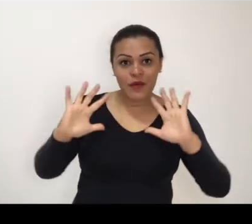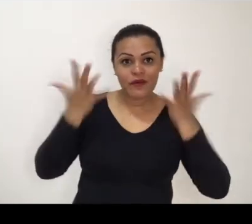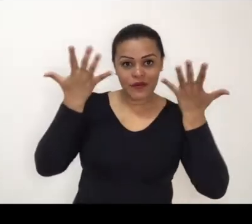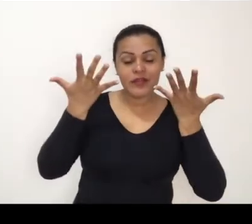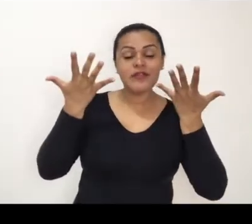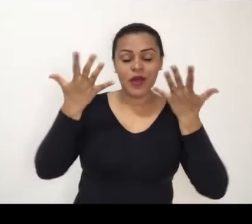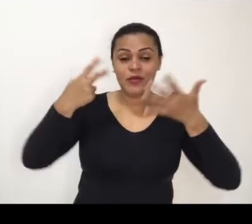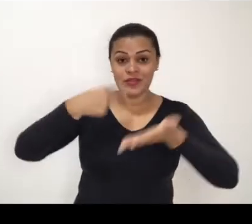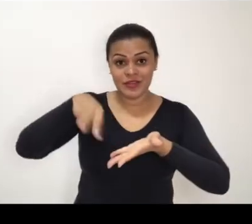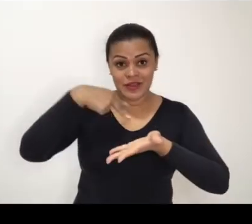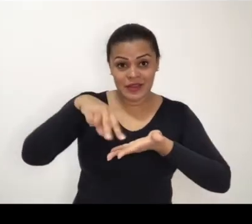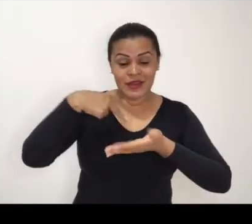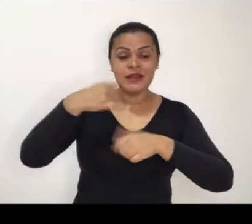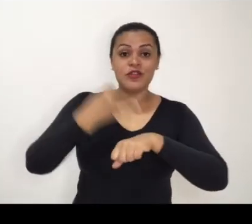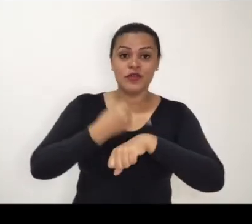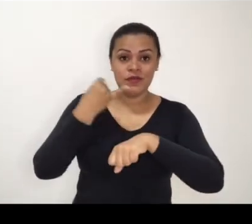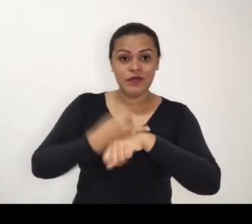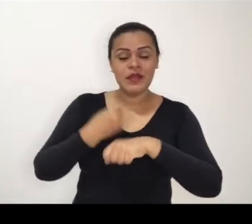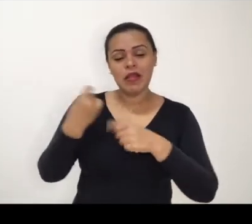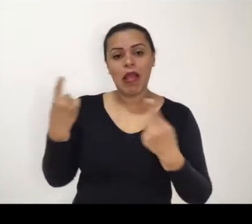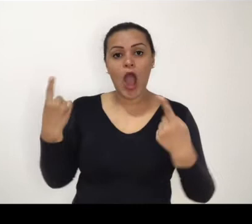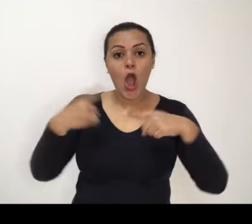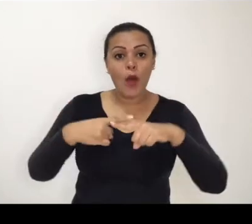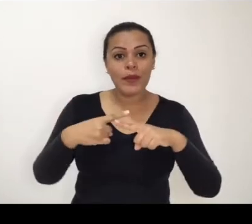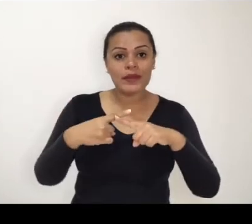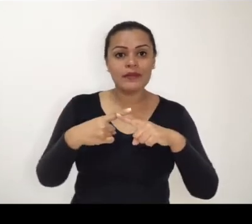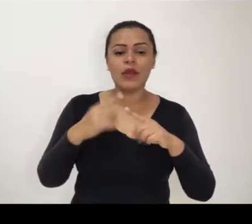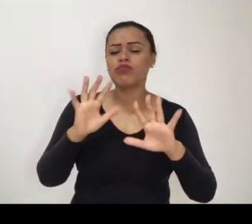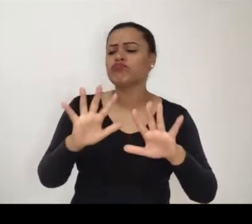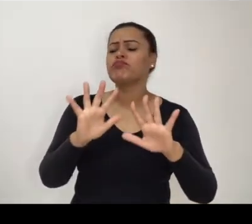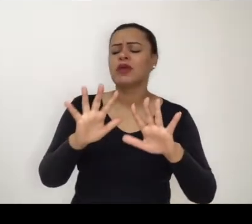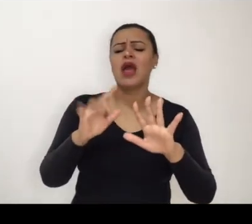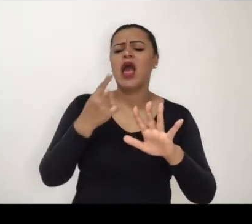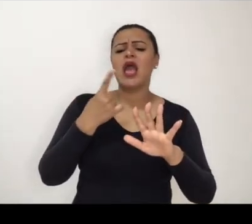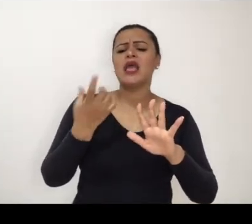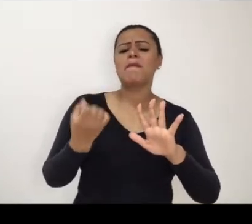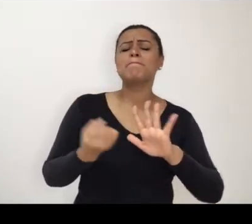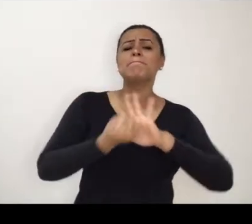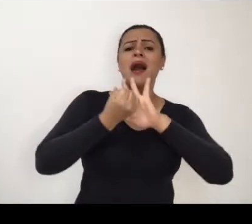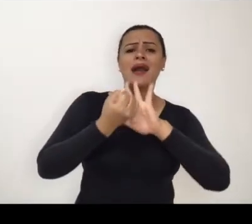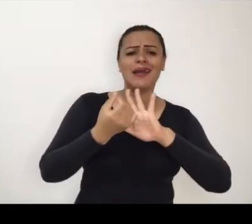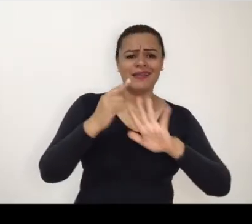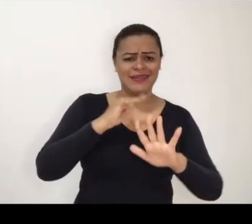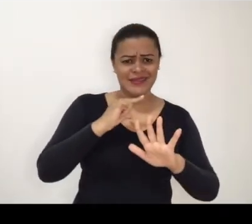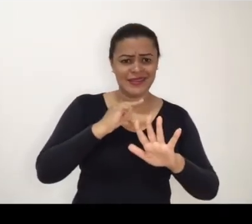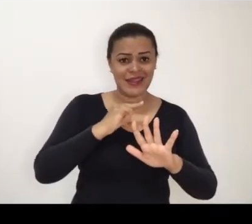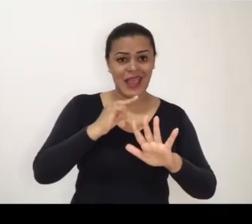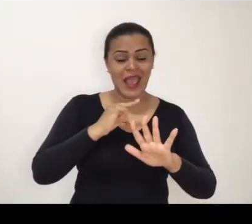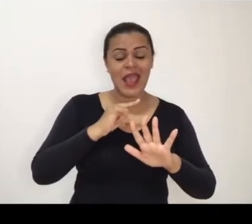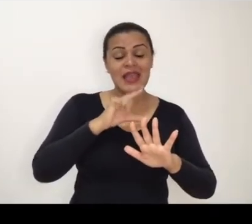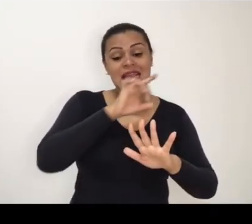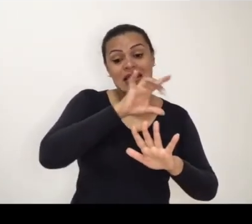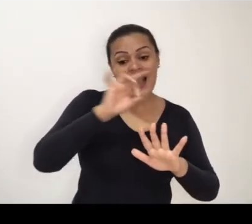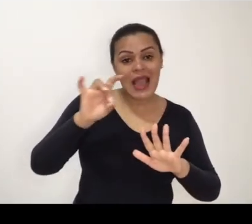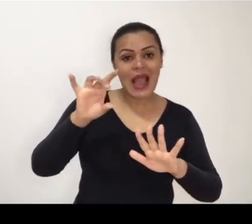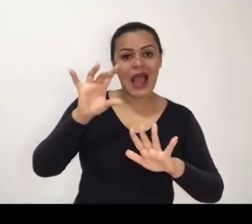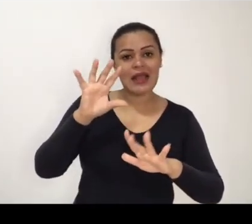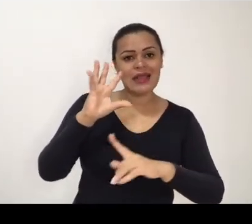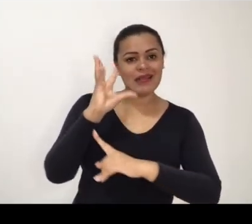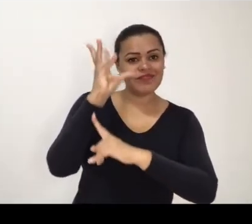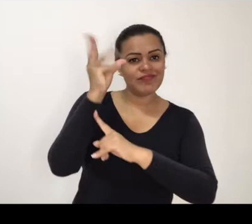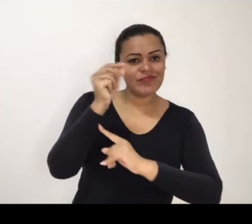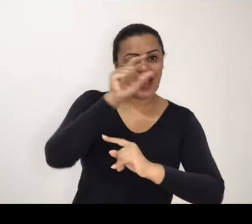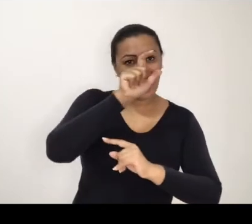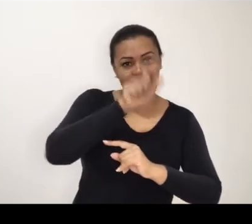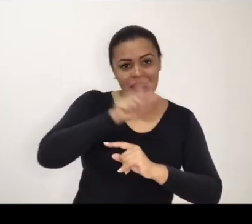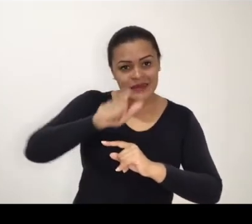Joinville, competitivo. Então, que marcas esse tipo de lógica instaurada deixa nos artistas formados nessa